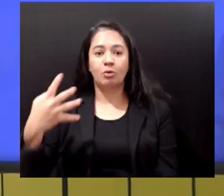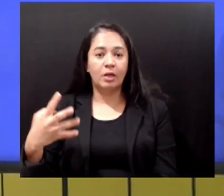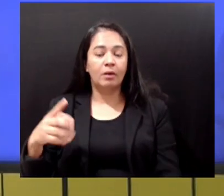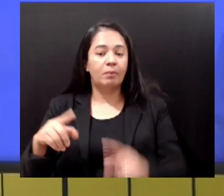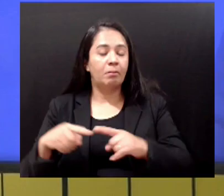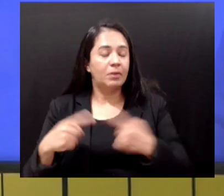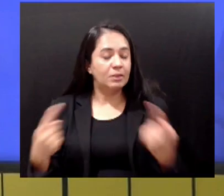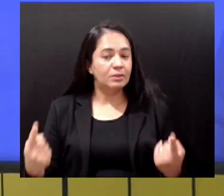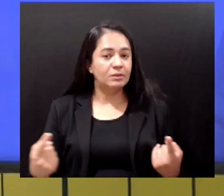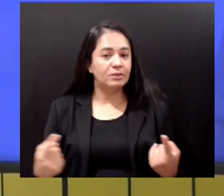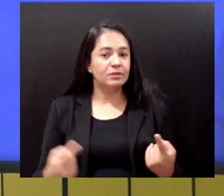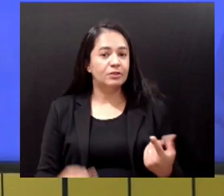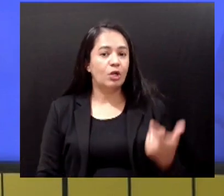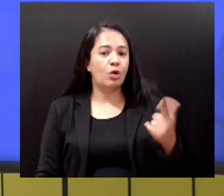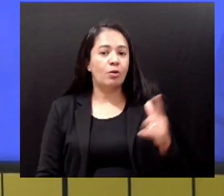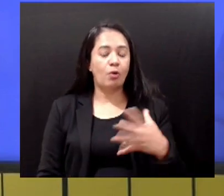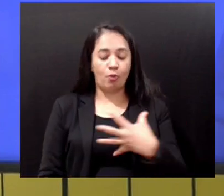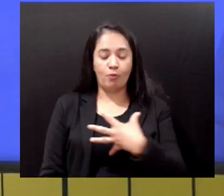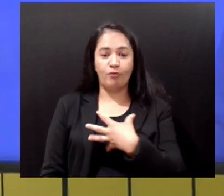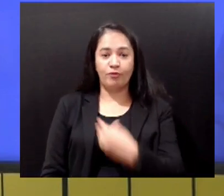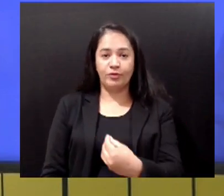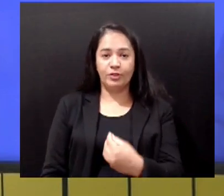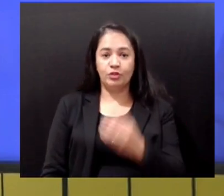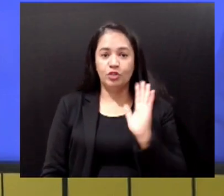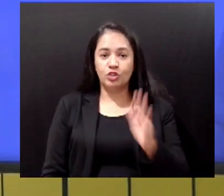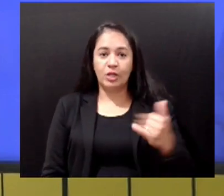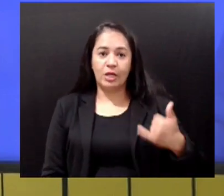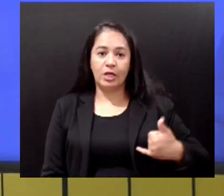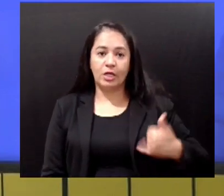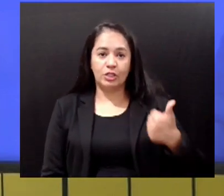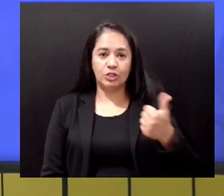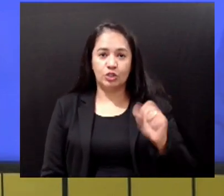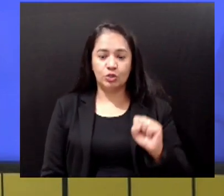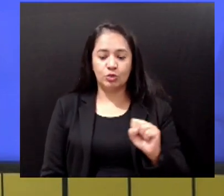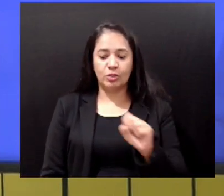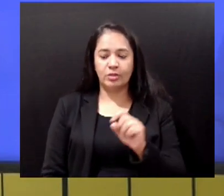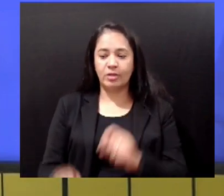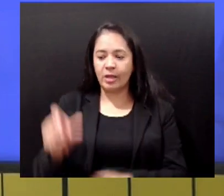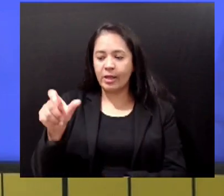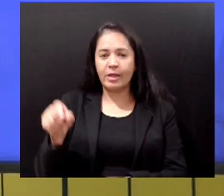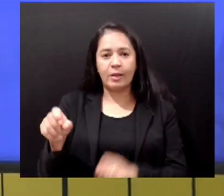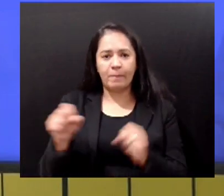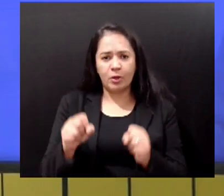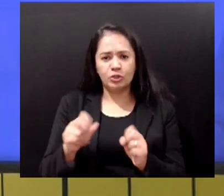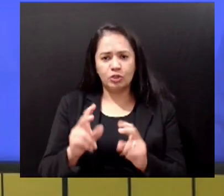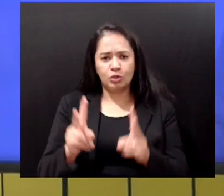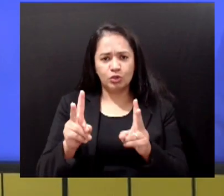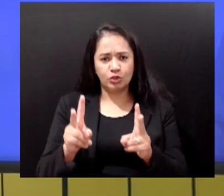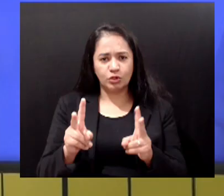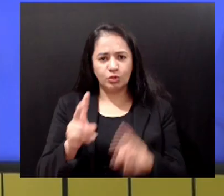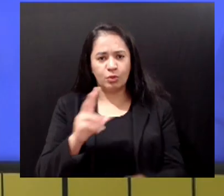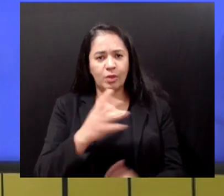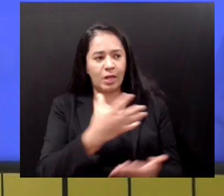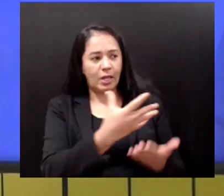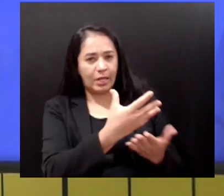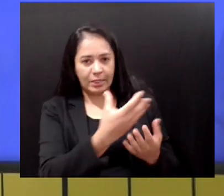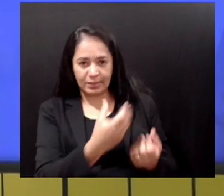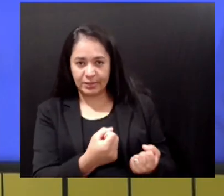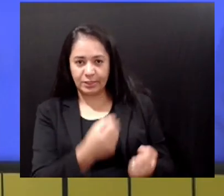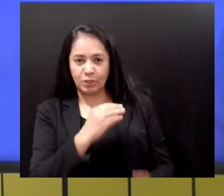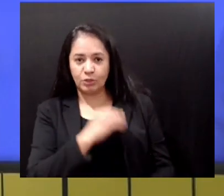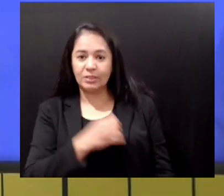uma questão. O filho maior de idade, ele pode continuar recebendo a pensão alimentícia se ele tiver